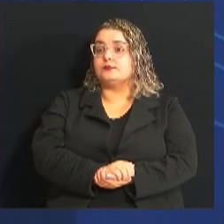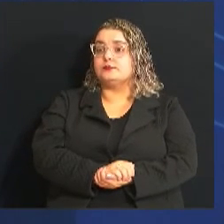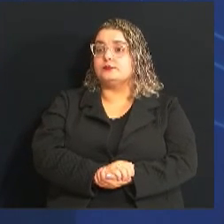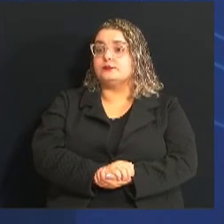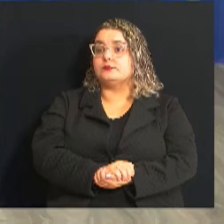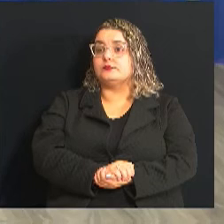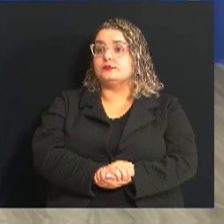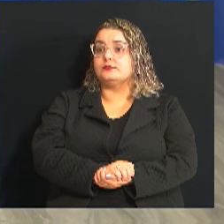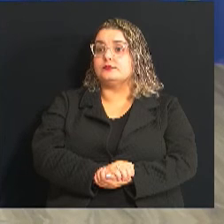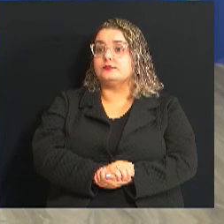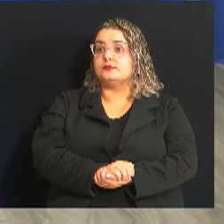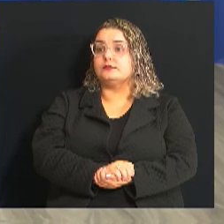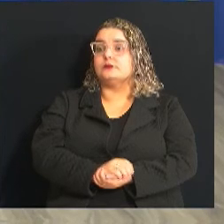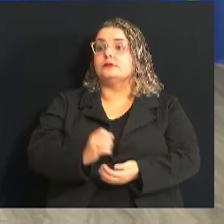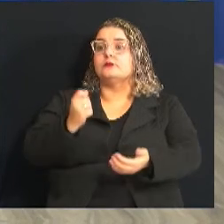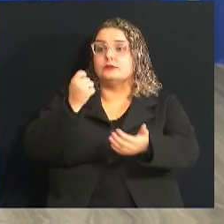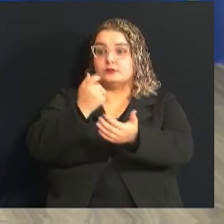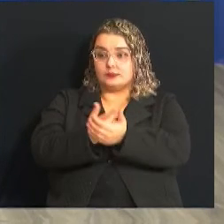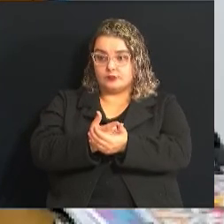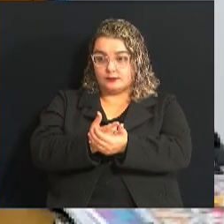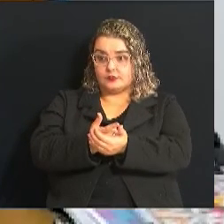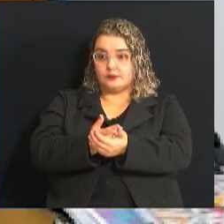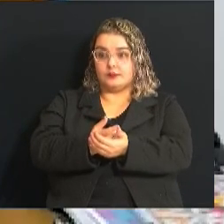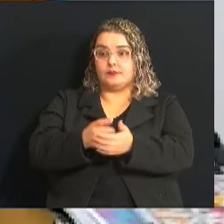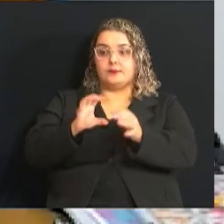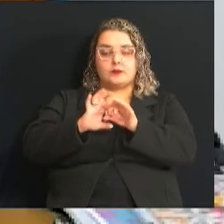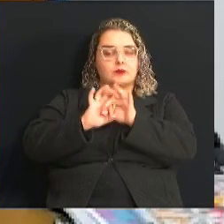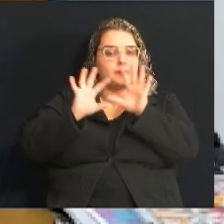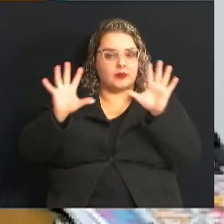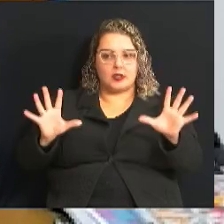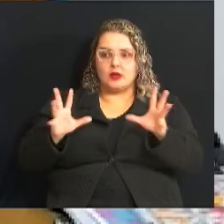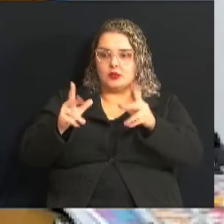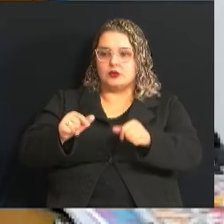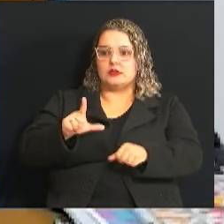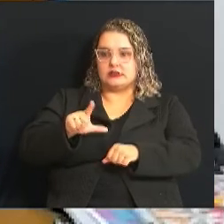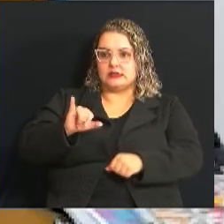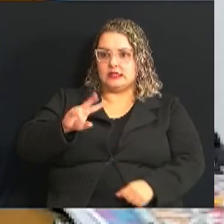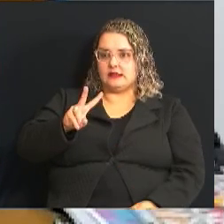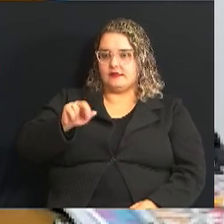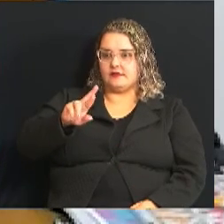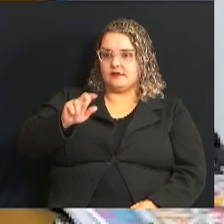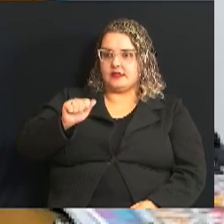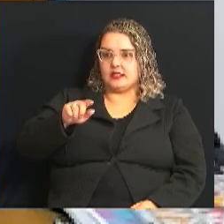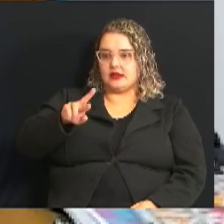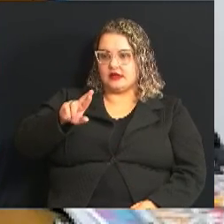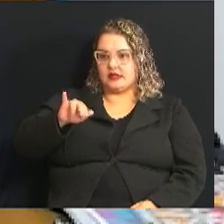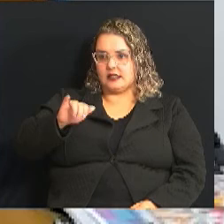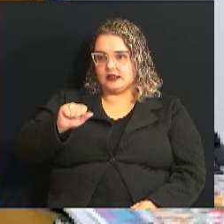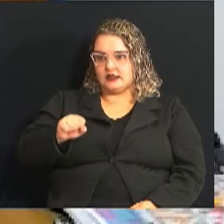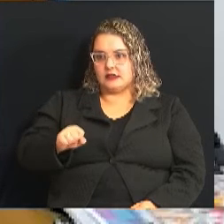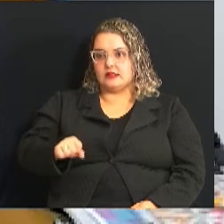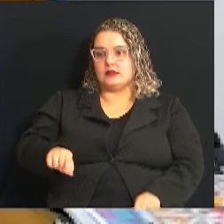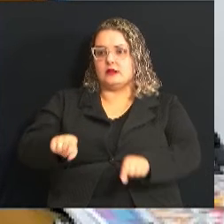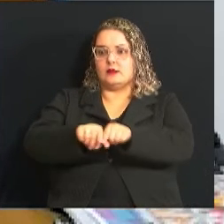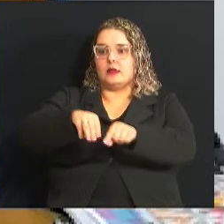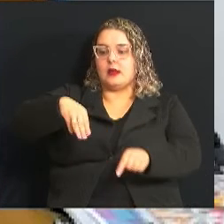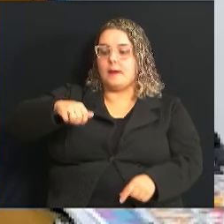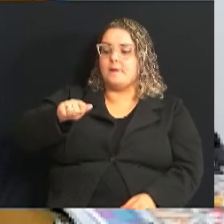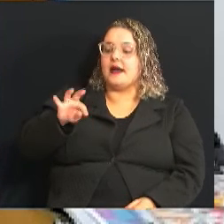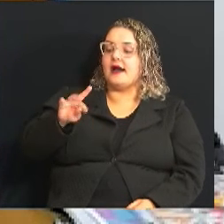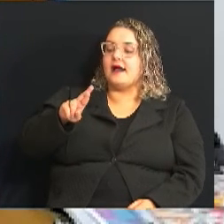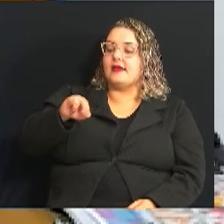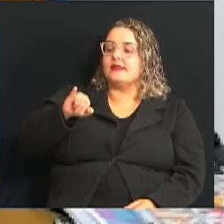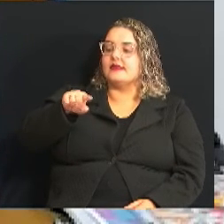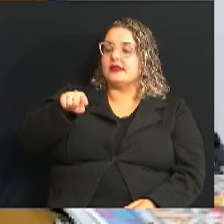Você pode comprar, tá? Ele está disponível em todas as livrarias e principalmente ele pode acessar pela Matrix Editora, que